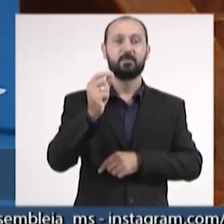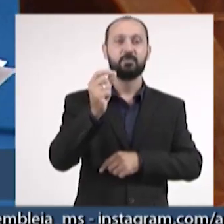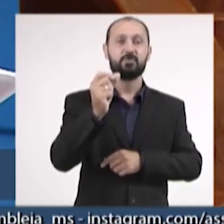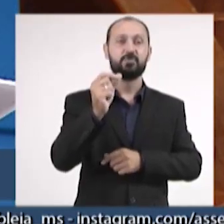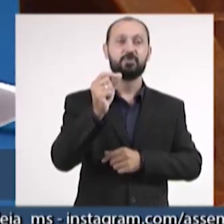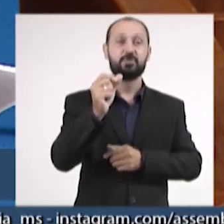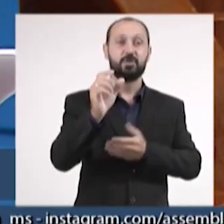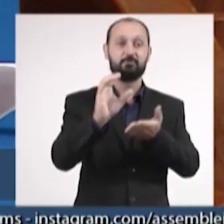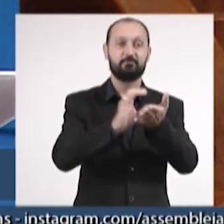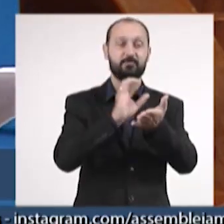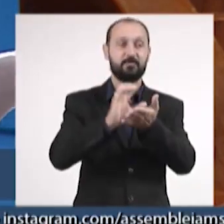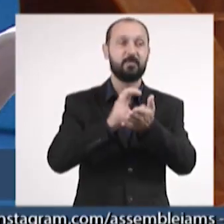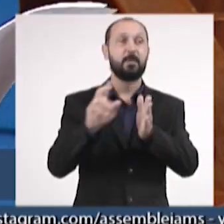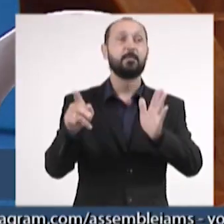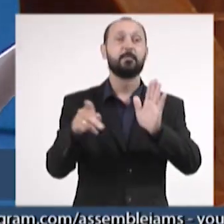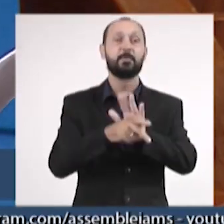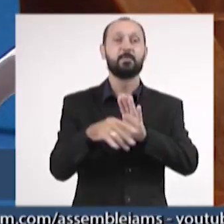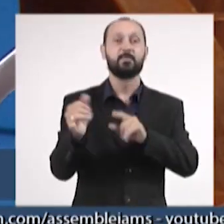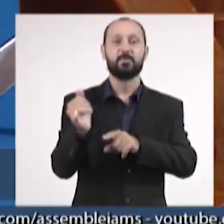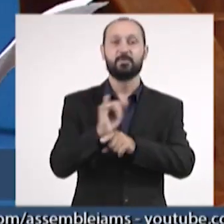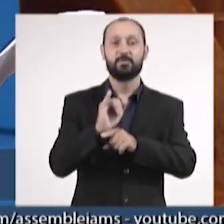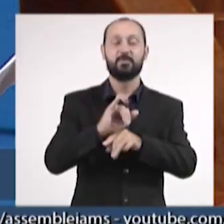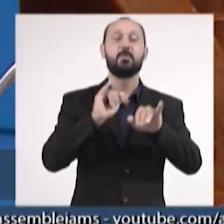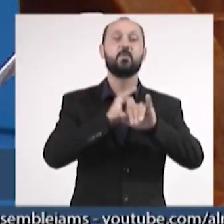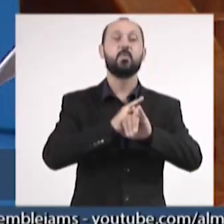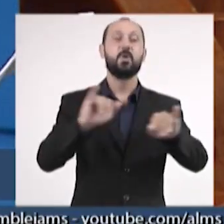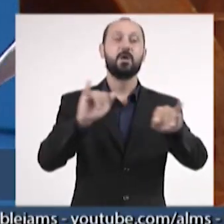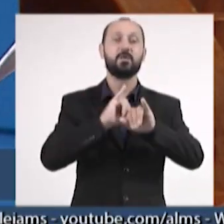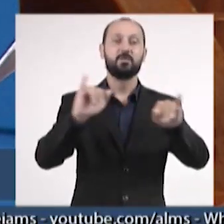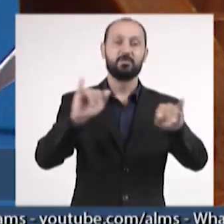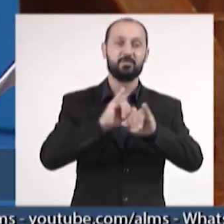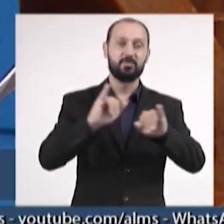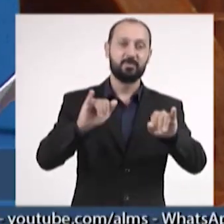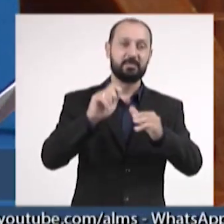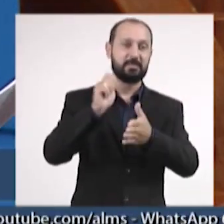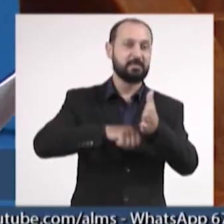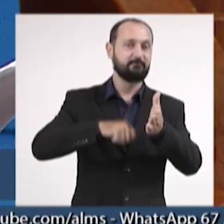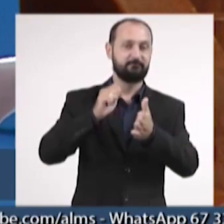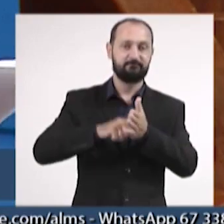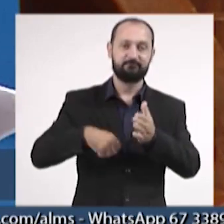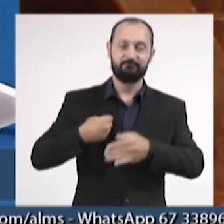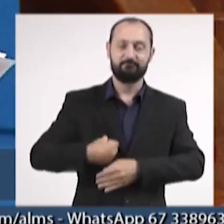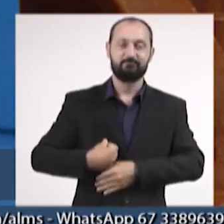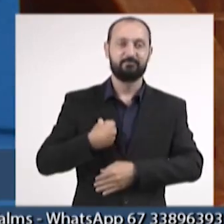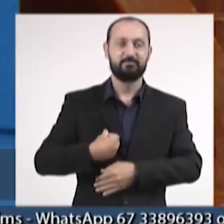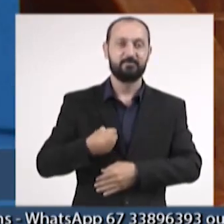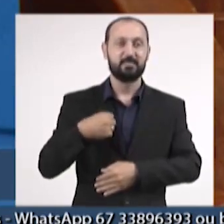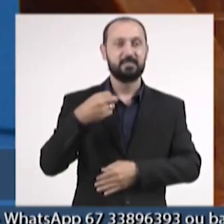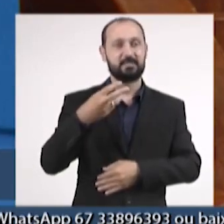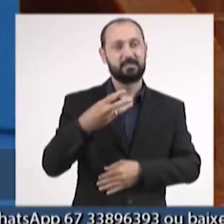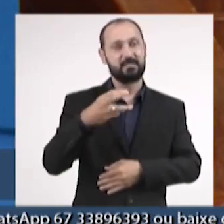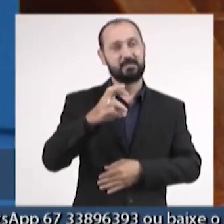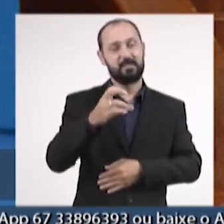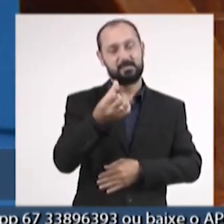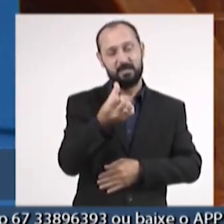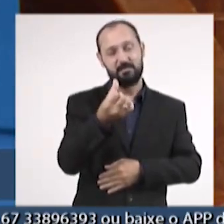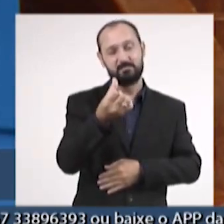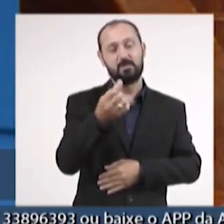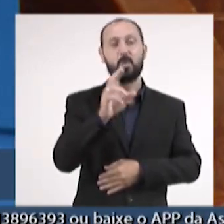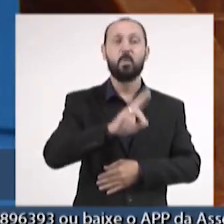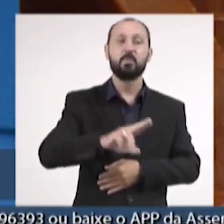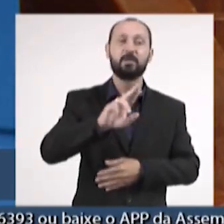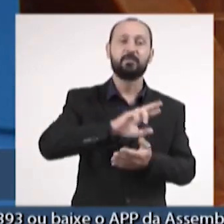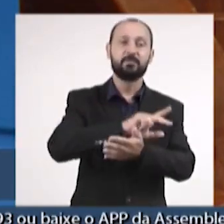monetizados pela própria plataforma com anúncios e propaganda de assinatura. Outras 36